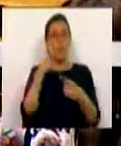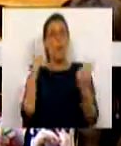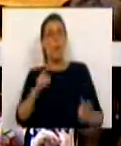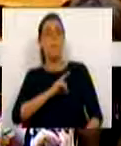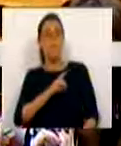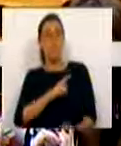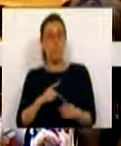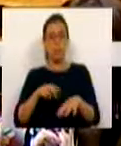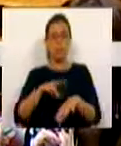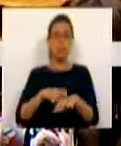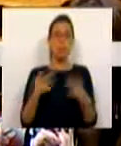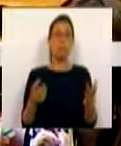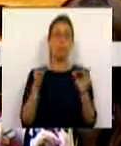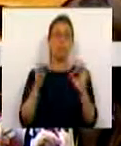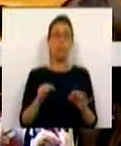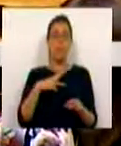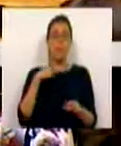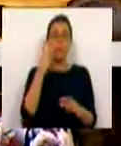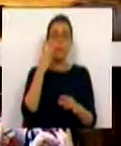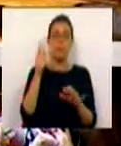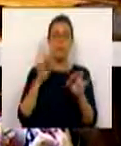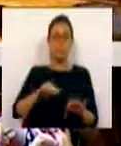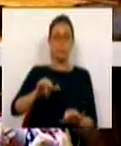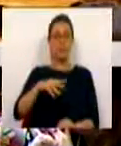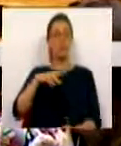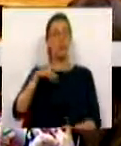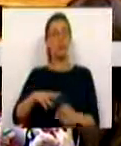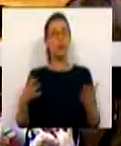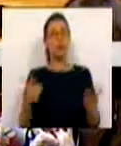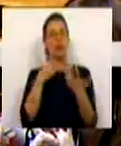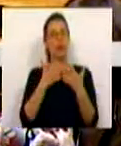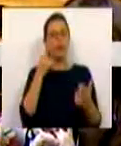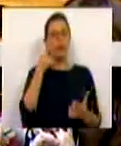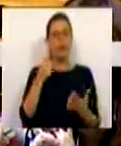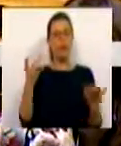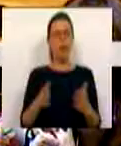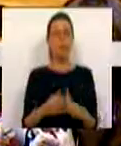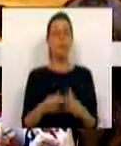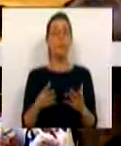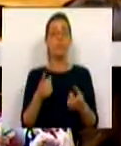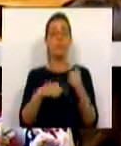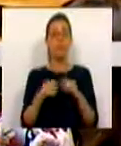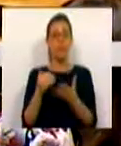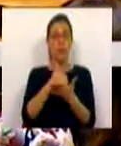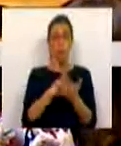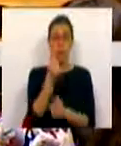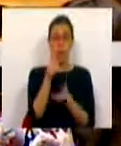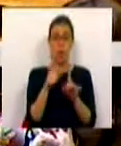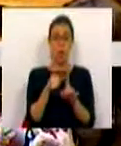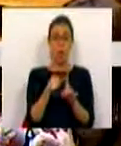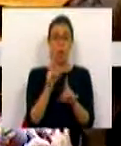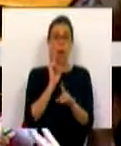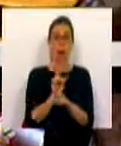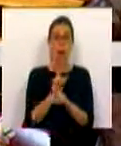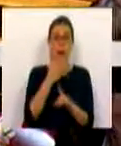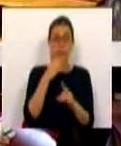privada, com direção, sede efetiva em Portugal e, também aqui um destaque muito especial, aos fundos e aos recursos económicos que se